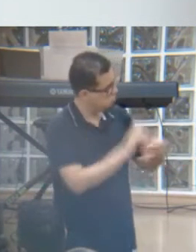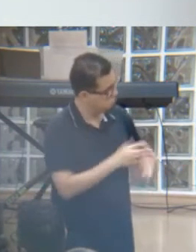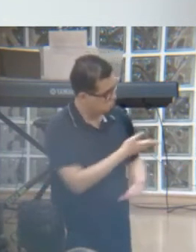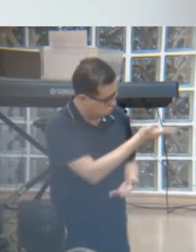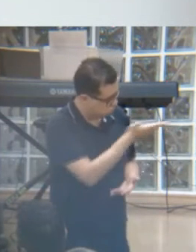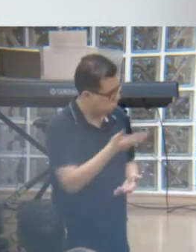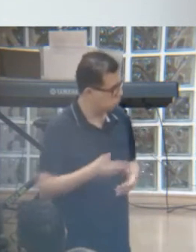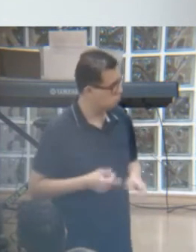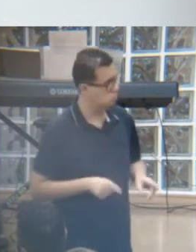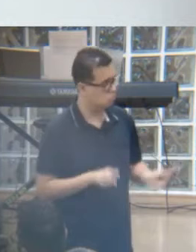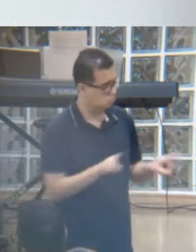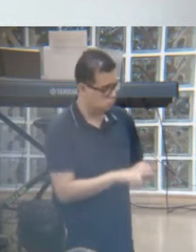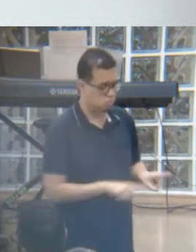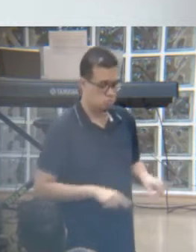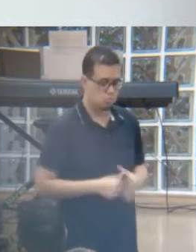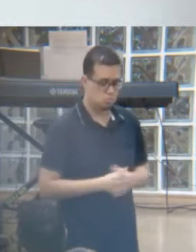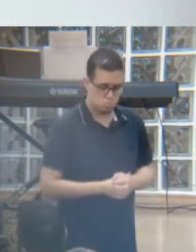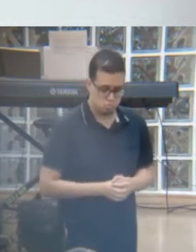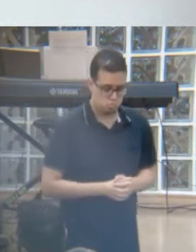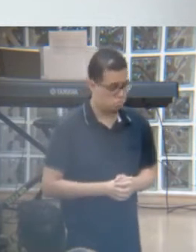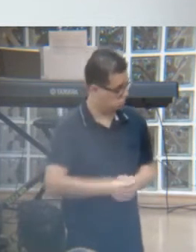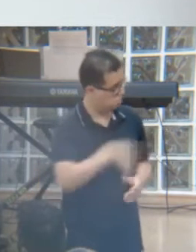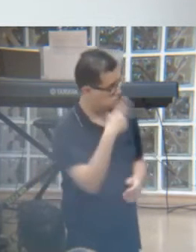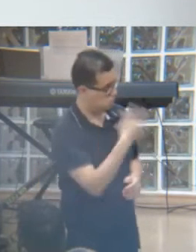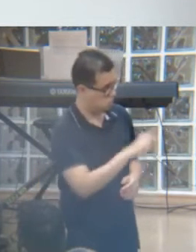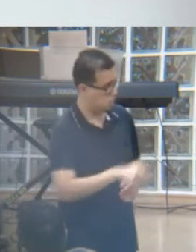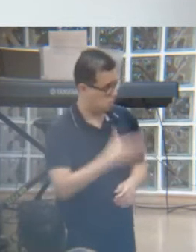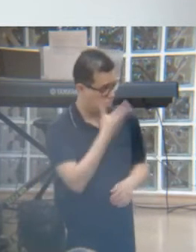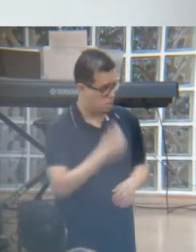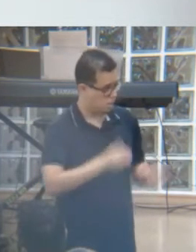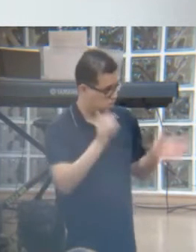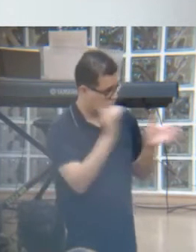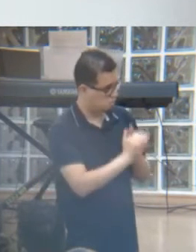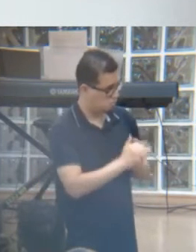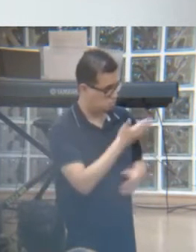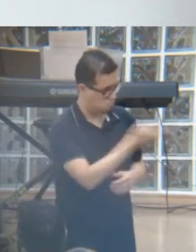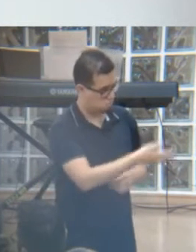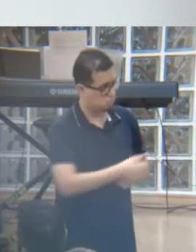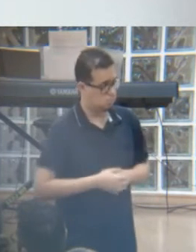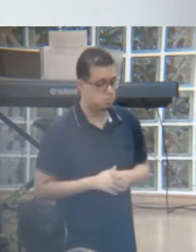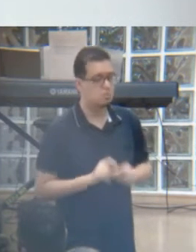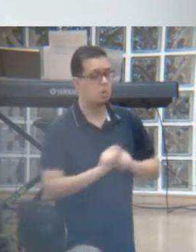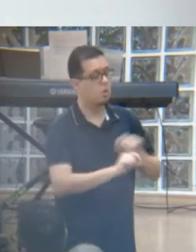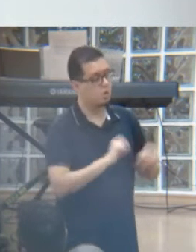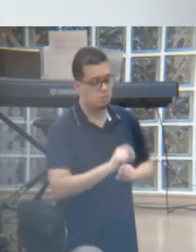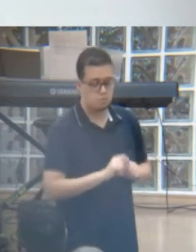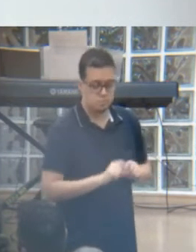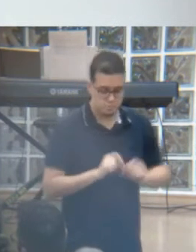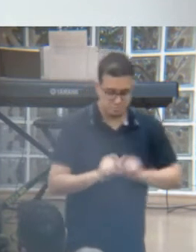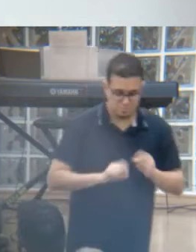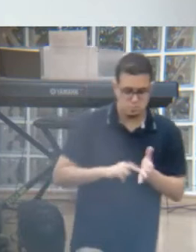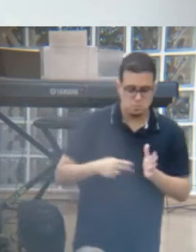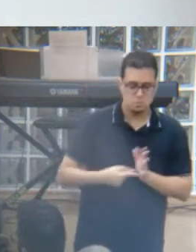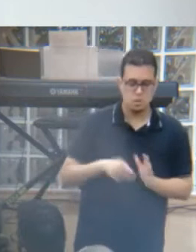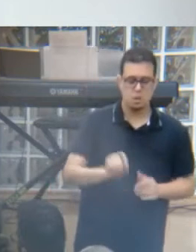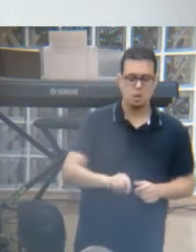o teu marido, o que ele está informando ou trazendo à